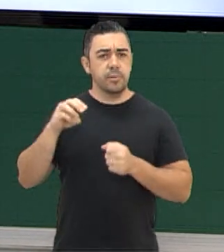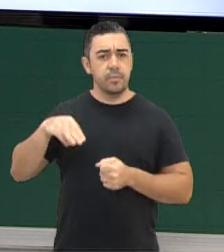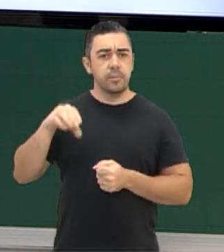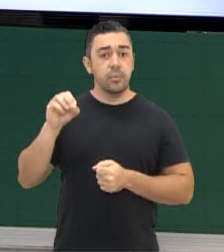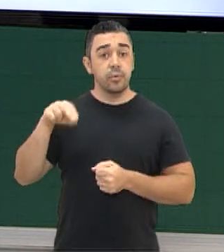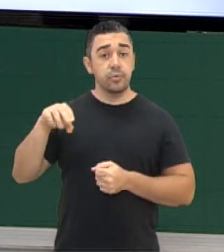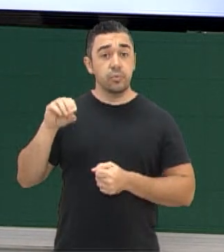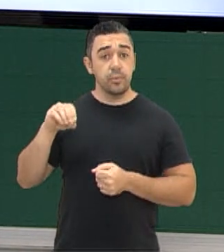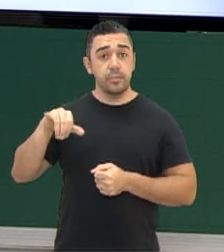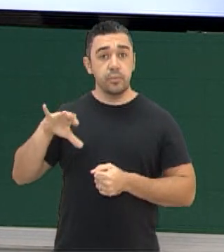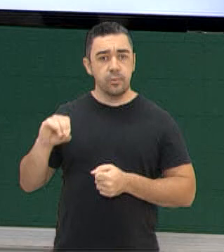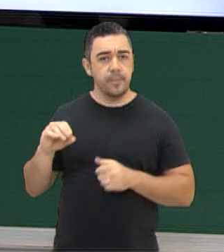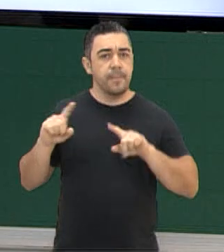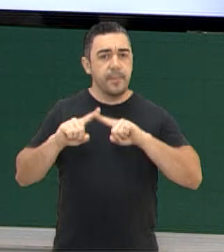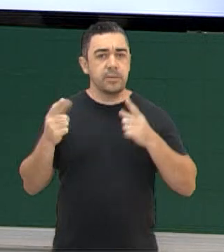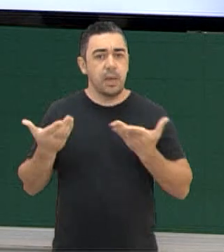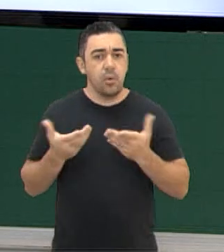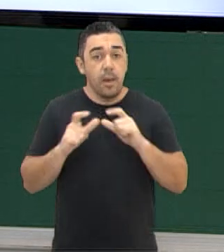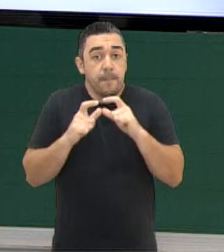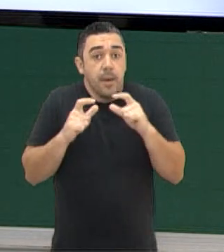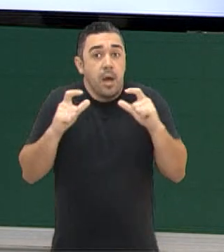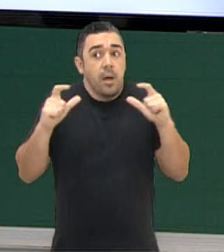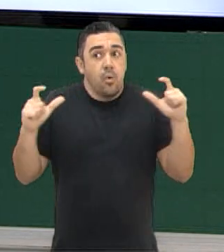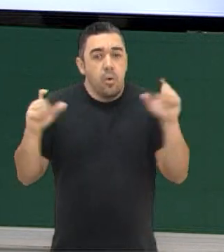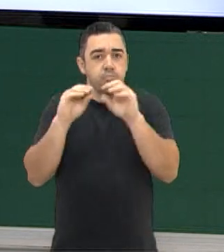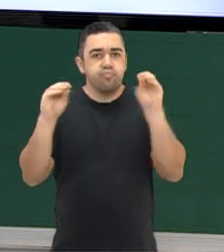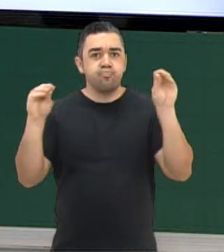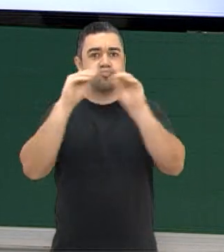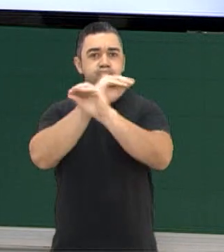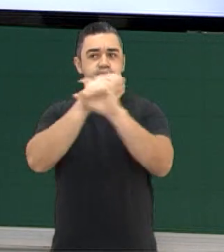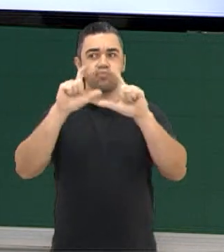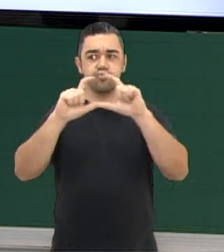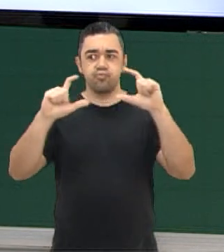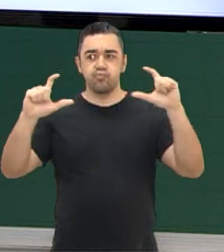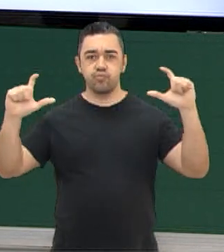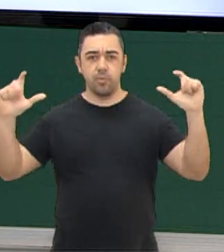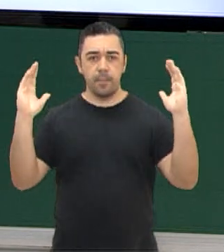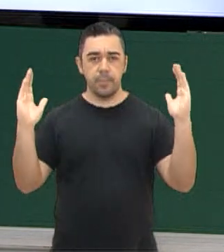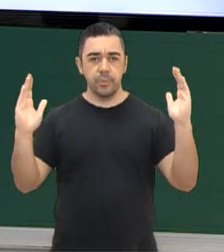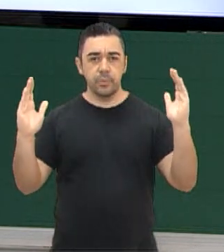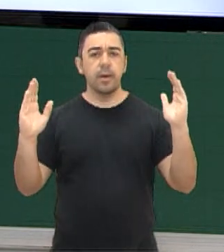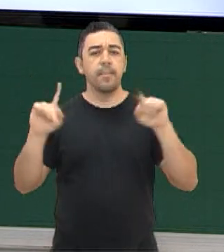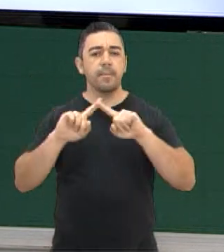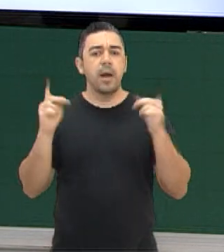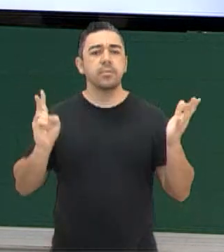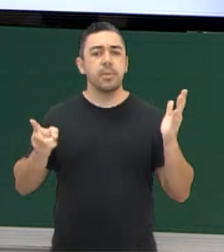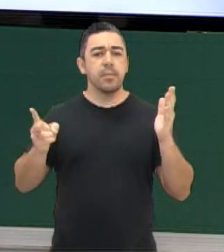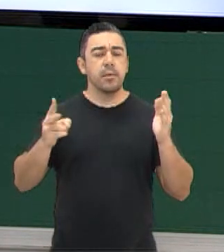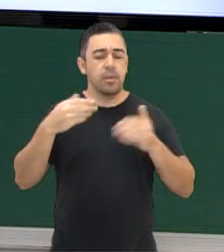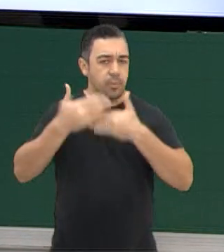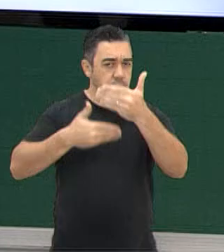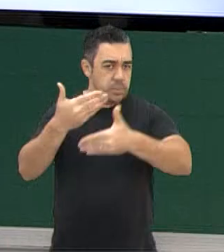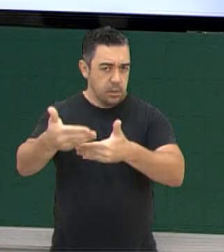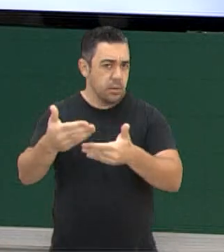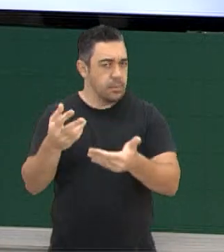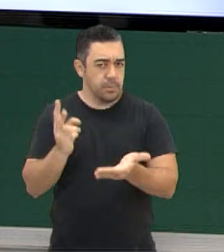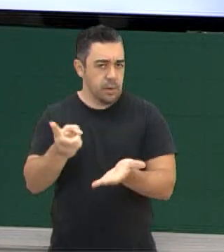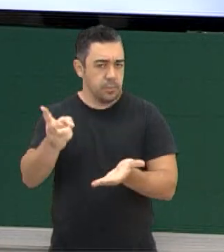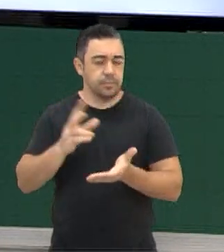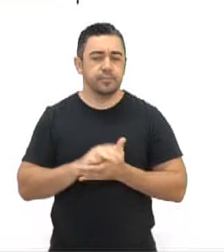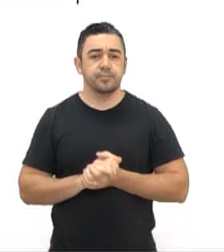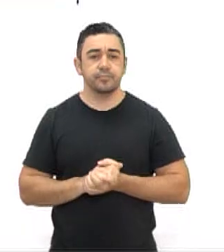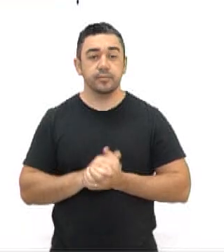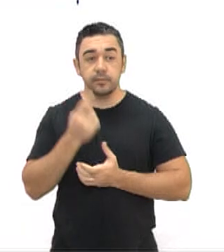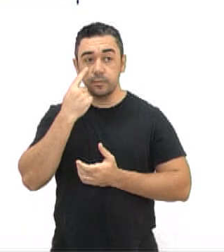que agora a coisa começa a crescer um pouco de figura, mas permanece o mesmo processo. Considere